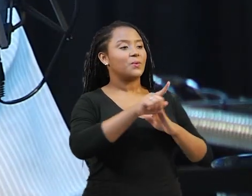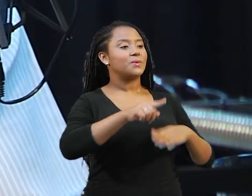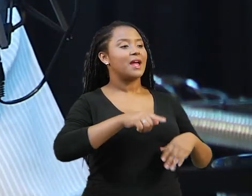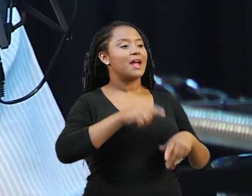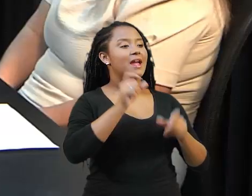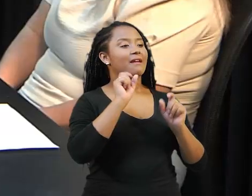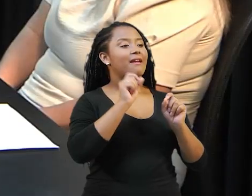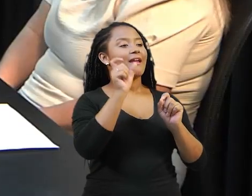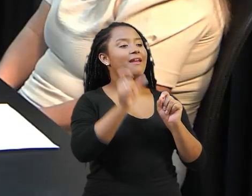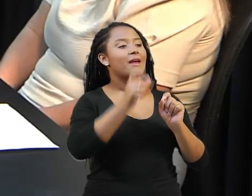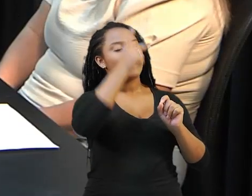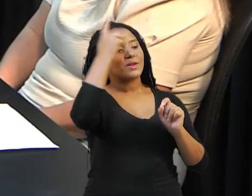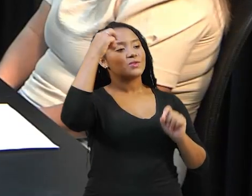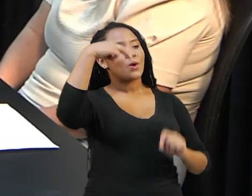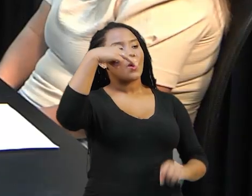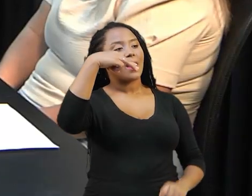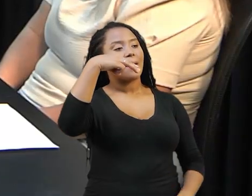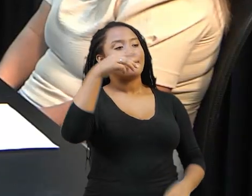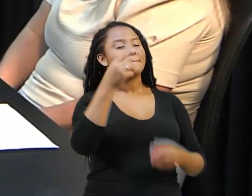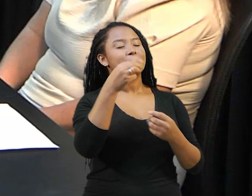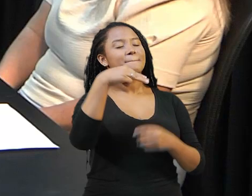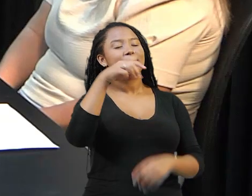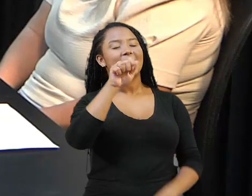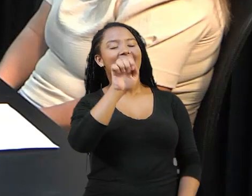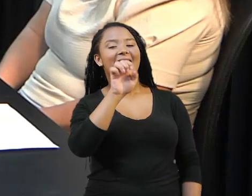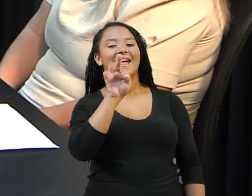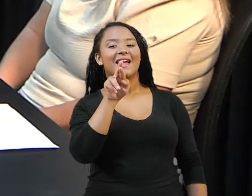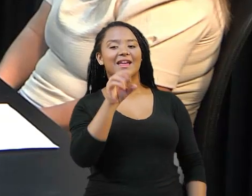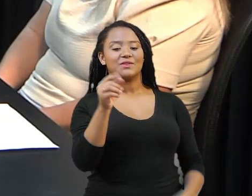Marcos Petrônio? E também. Marcos Petrônio também.